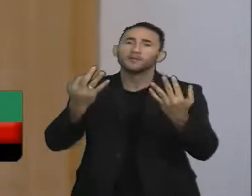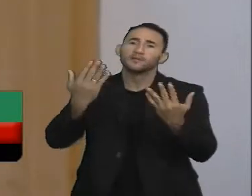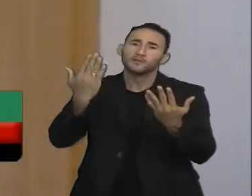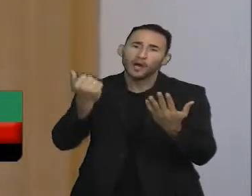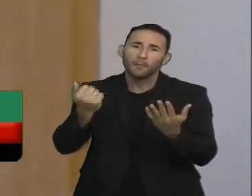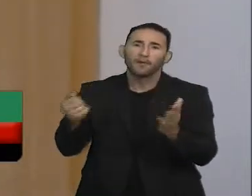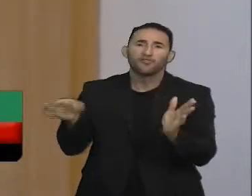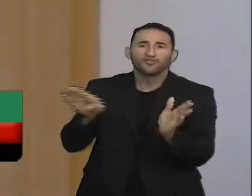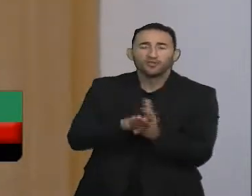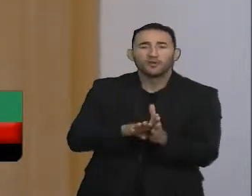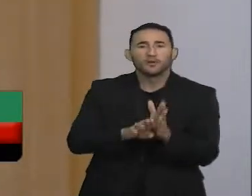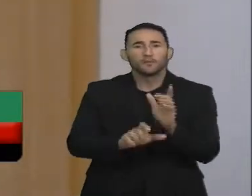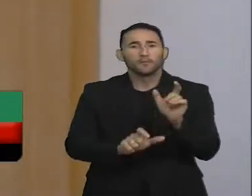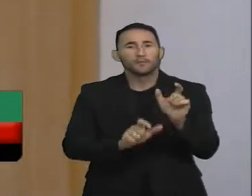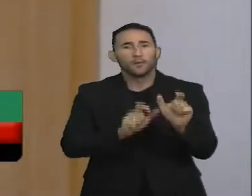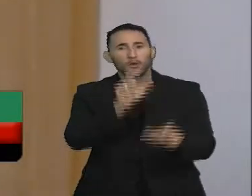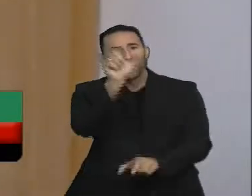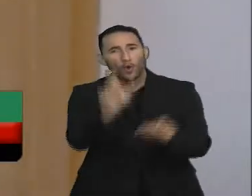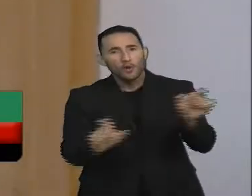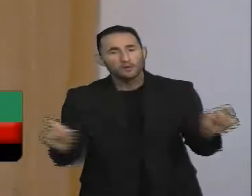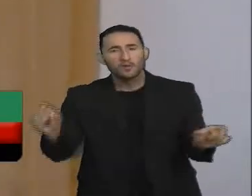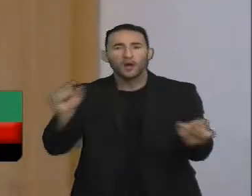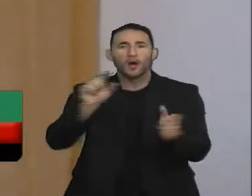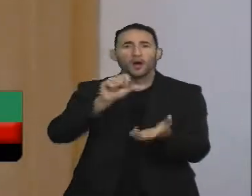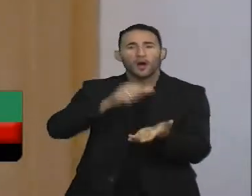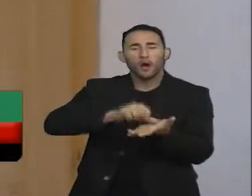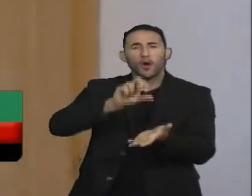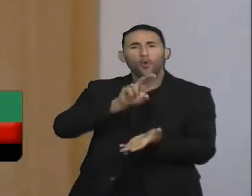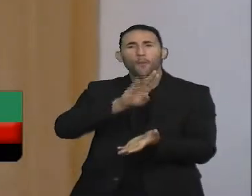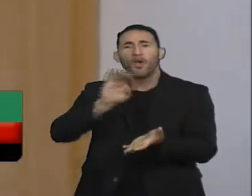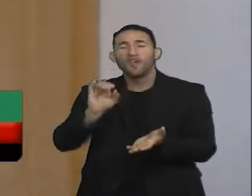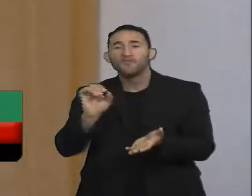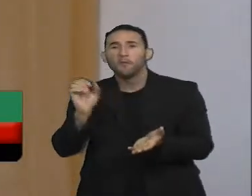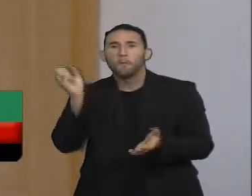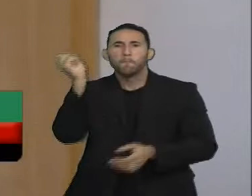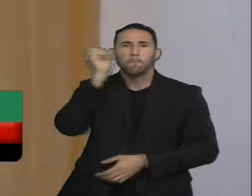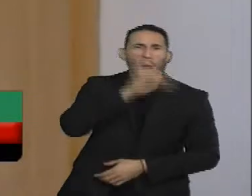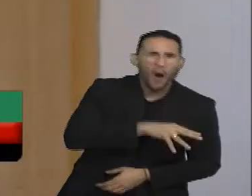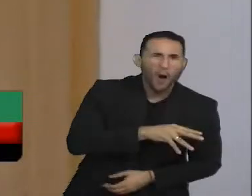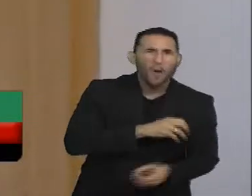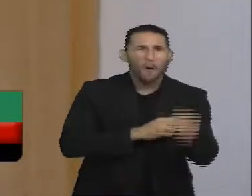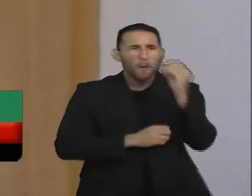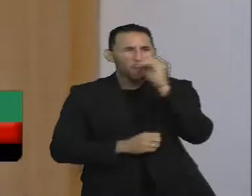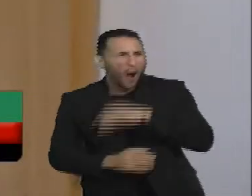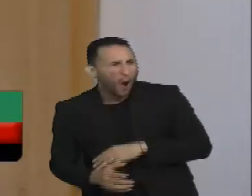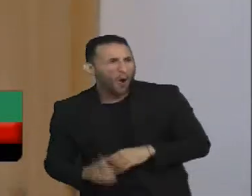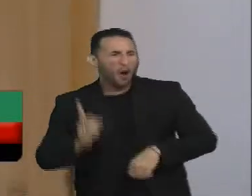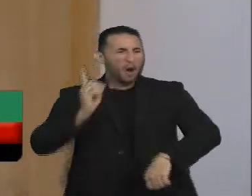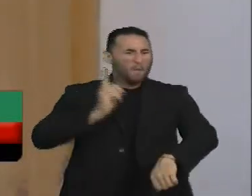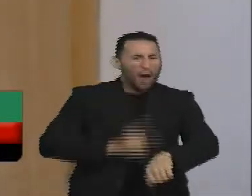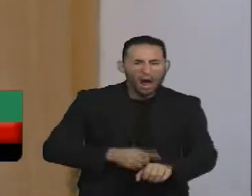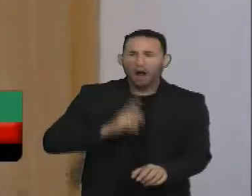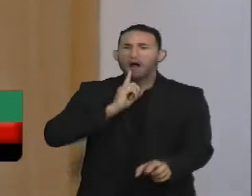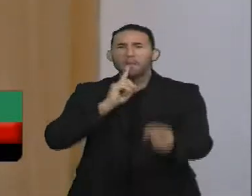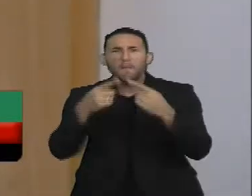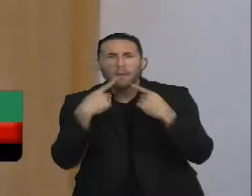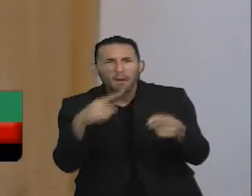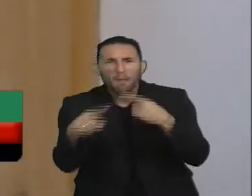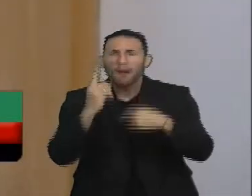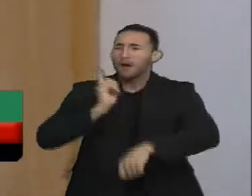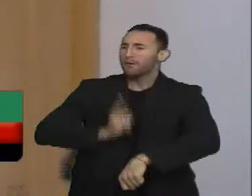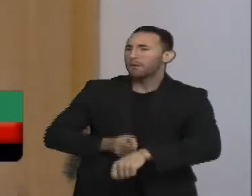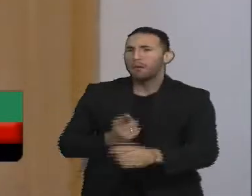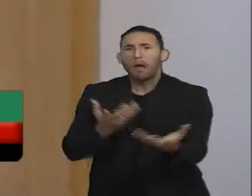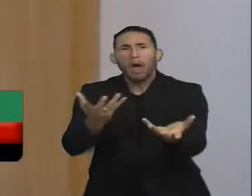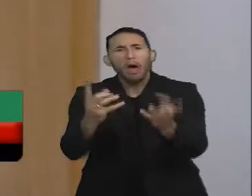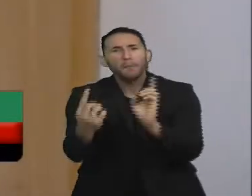nos prontos-socorros, e desaforando também, quero ser atendido no mesmo minuto que tiraram uma ficha, isso não existe.